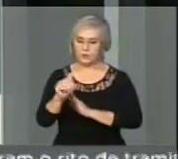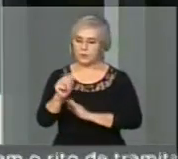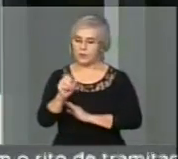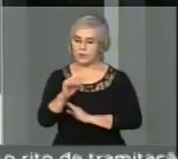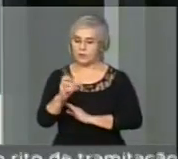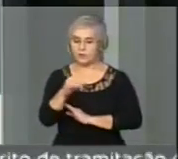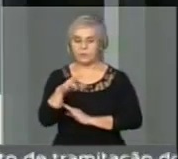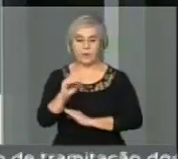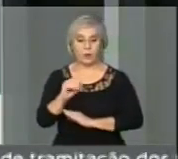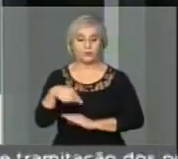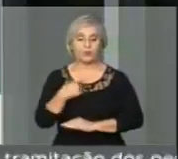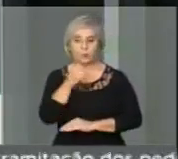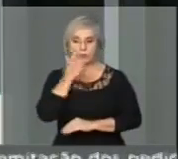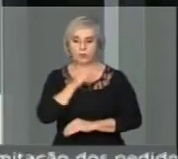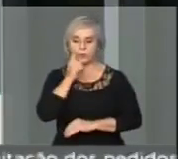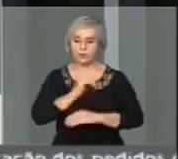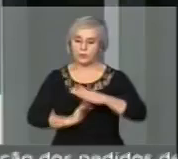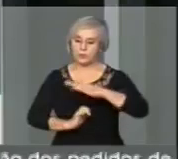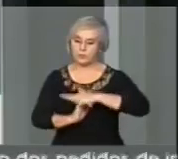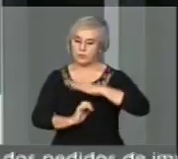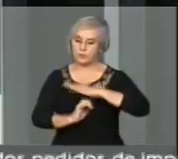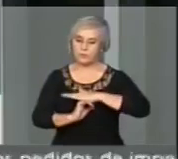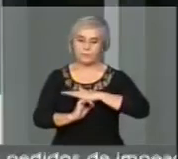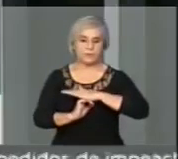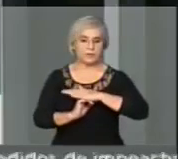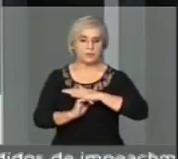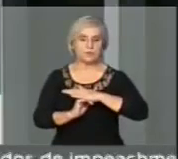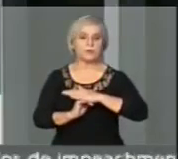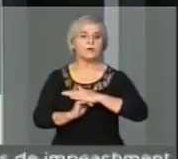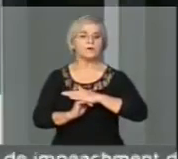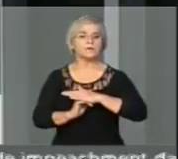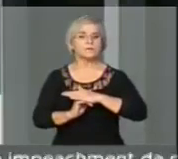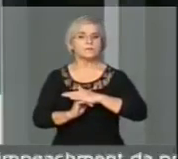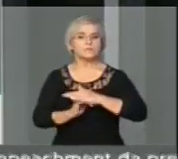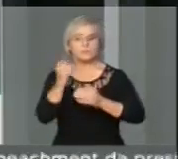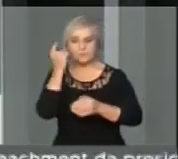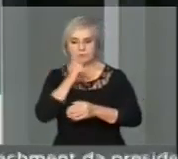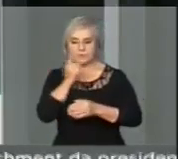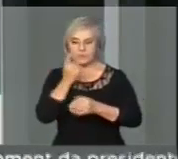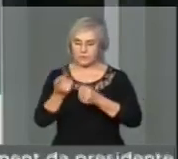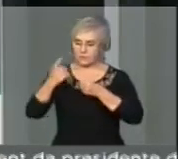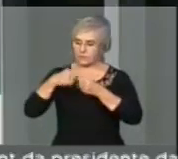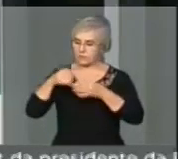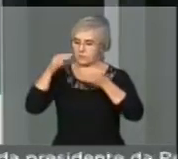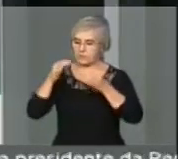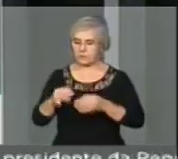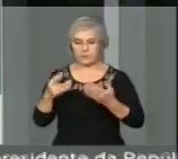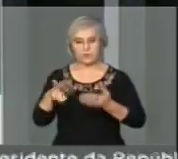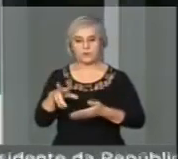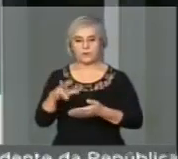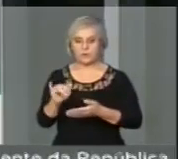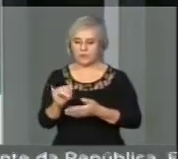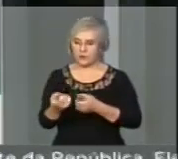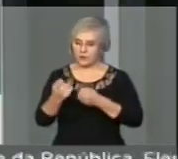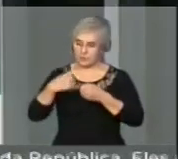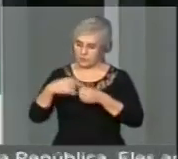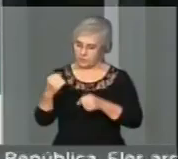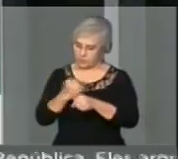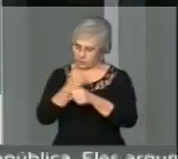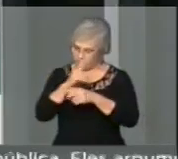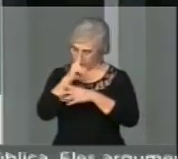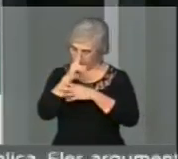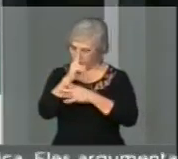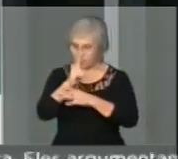paralisaram as obras de asfaltamento Da nossa cidade mas agora conseguimos reativar e a el Moraes vai voltar com toda força a